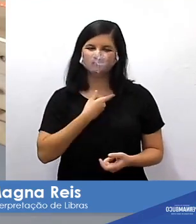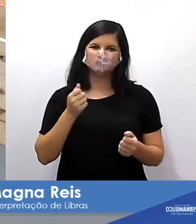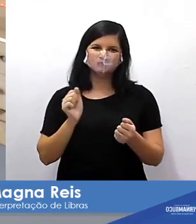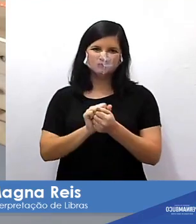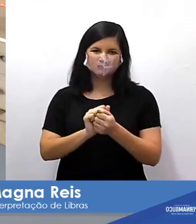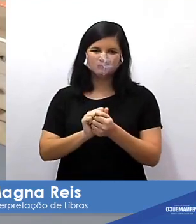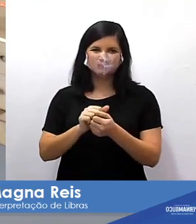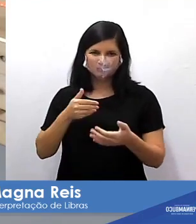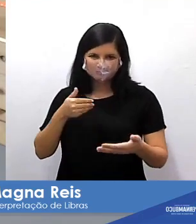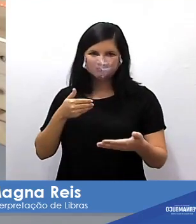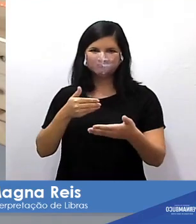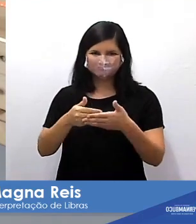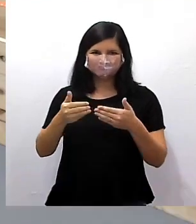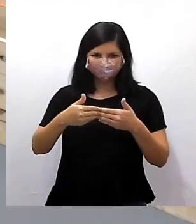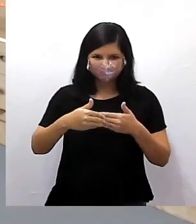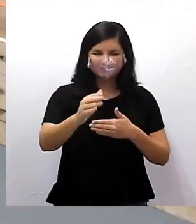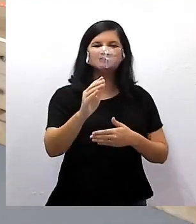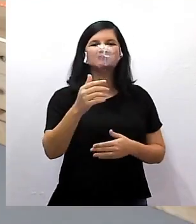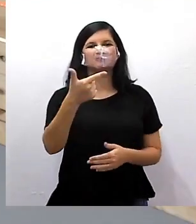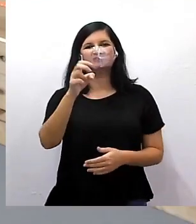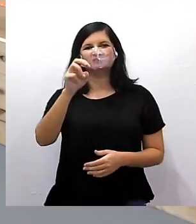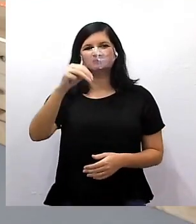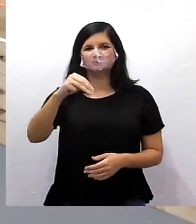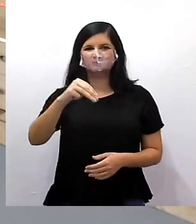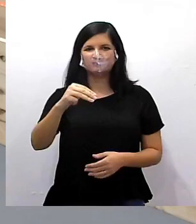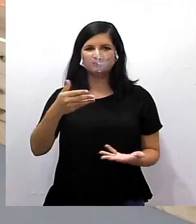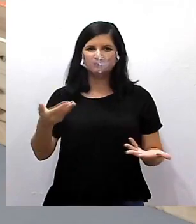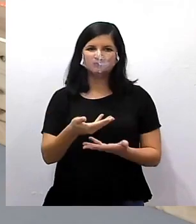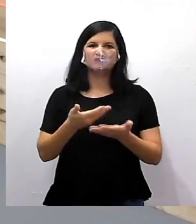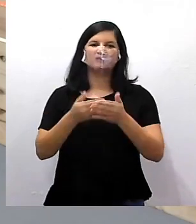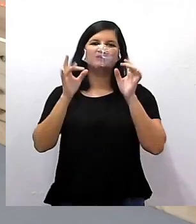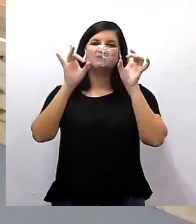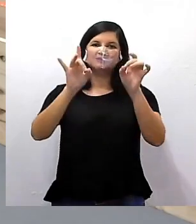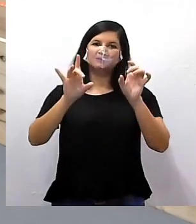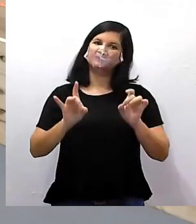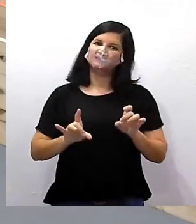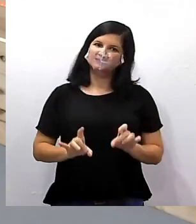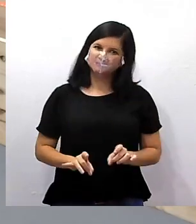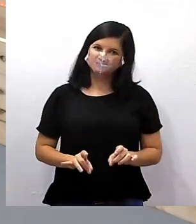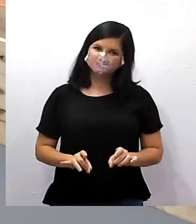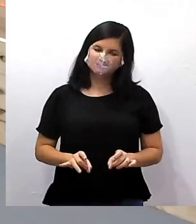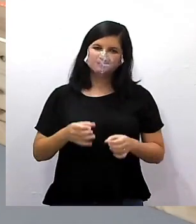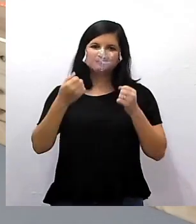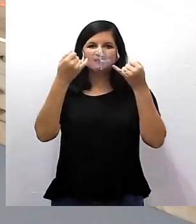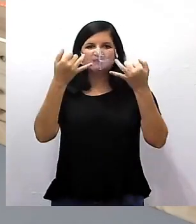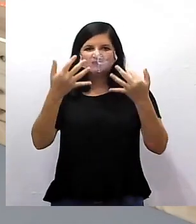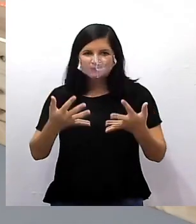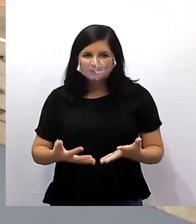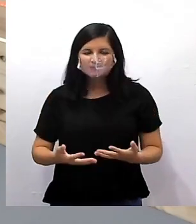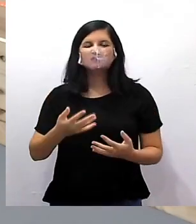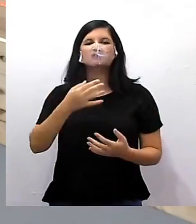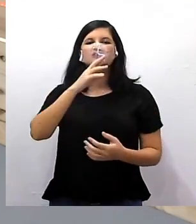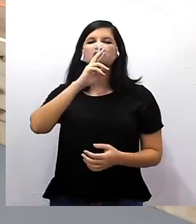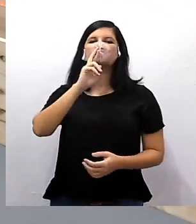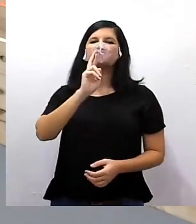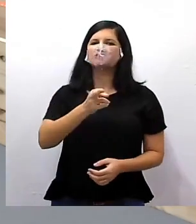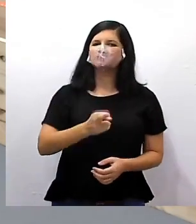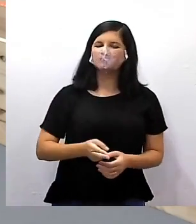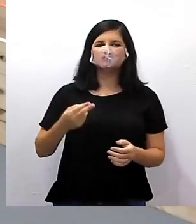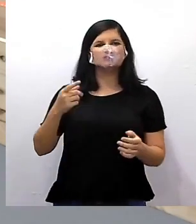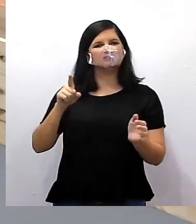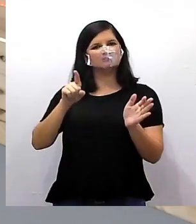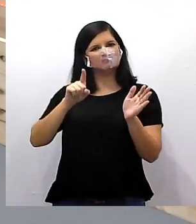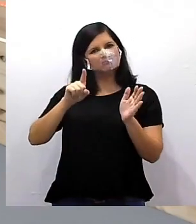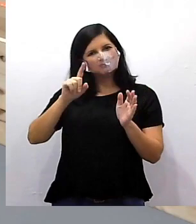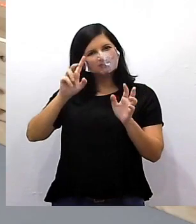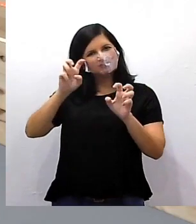nos próximos 25 minutos. E hoje, uma aula especial, né? A gente vai tratar um pouquinho de resolução de questões dos